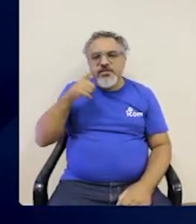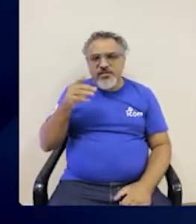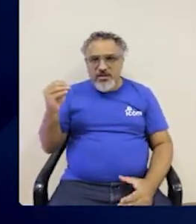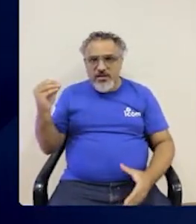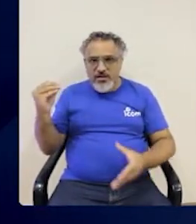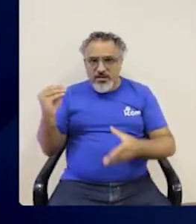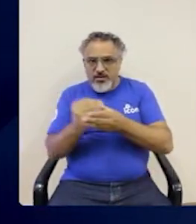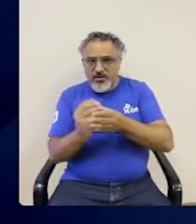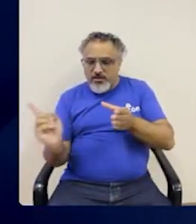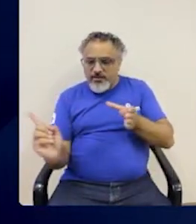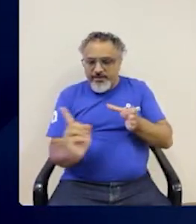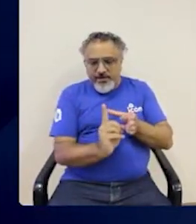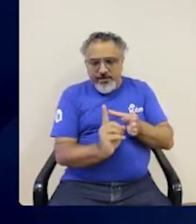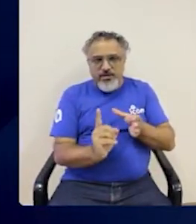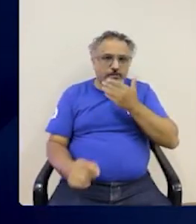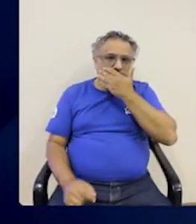inserido.